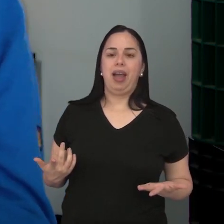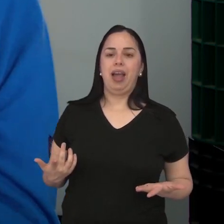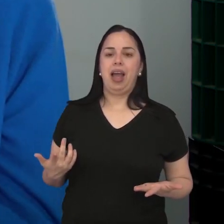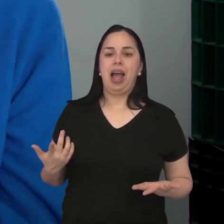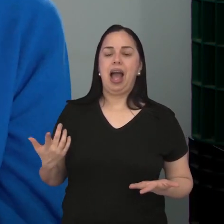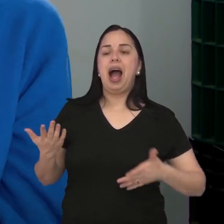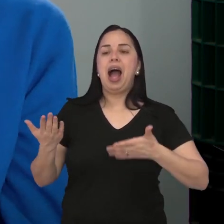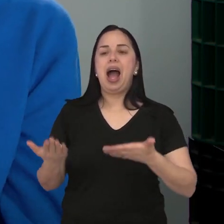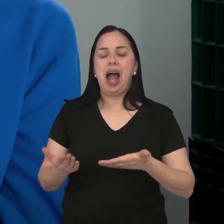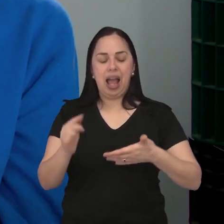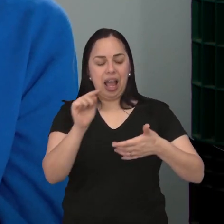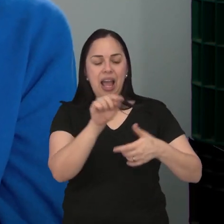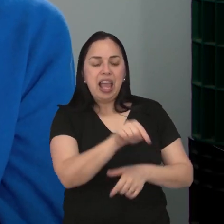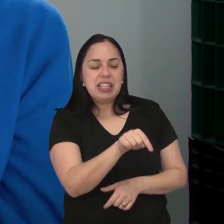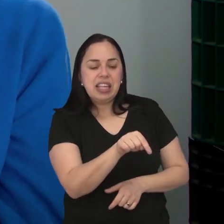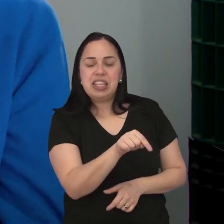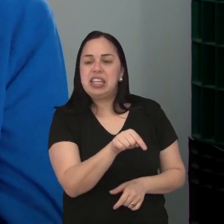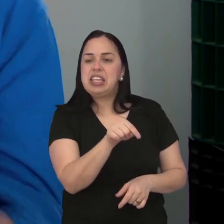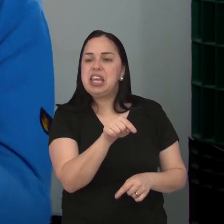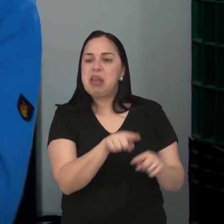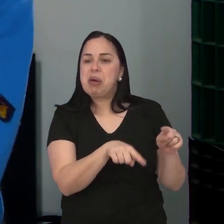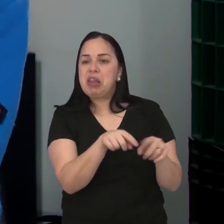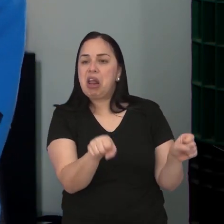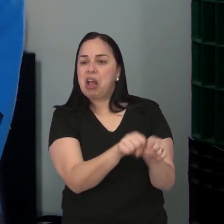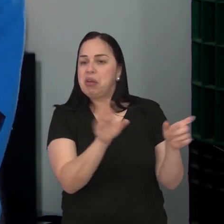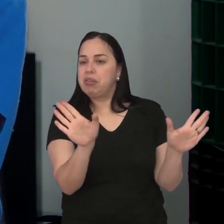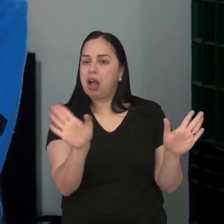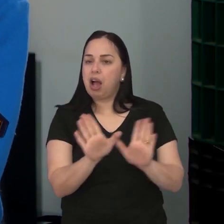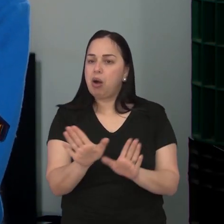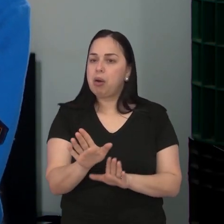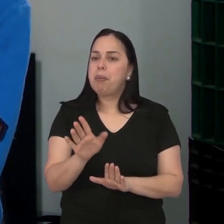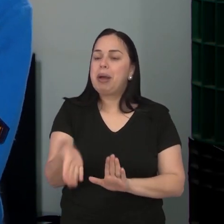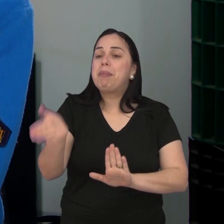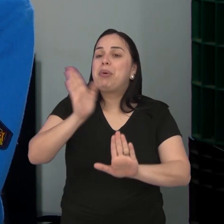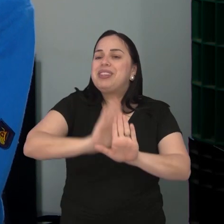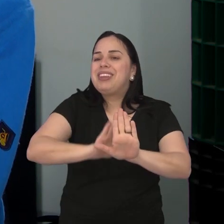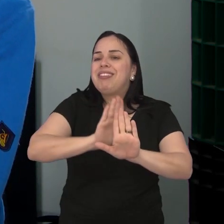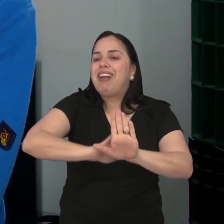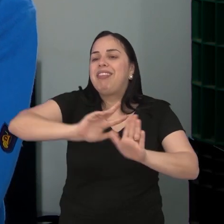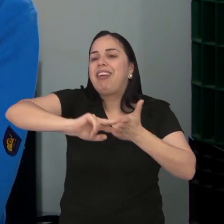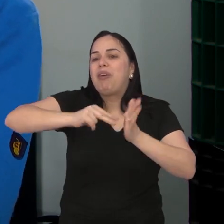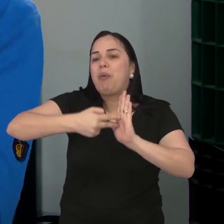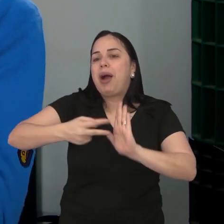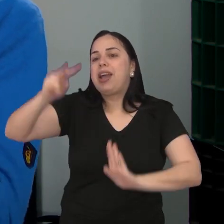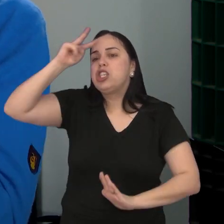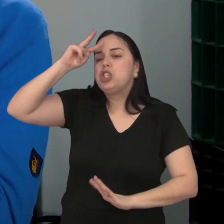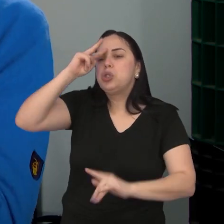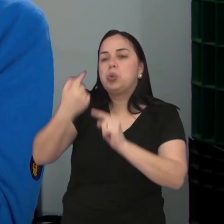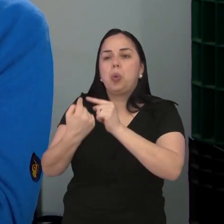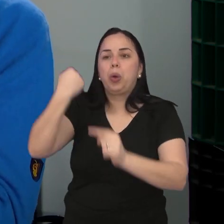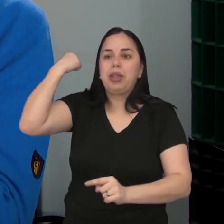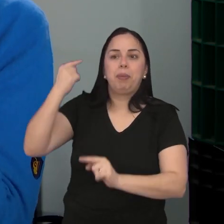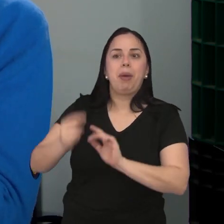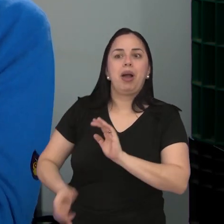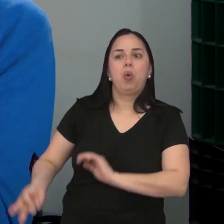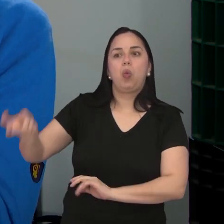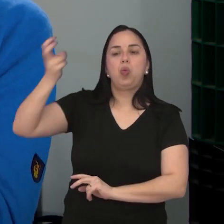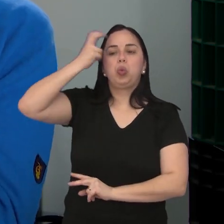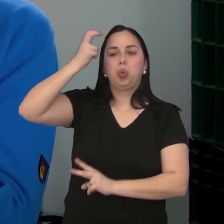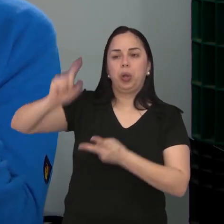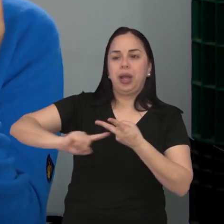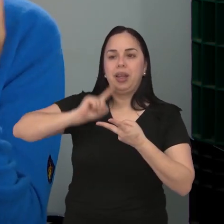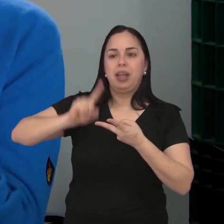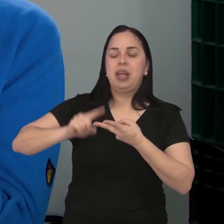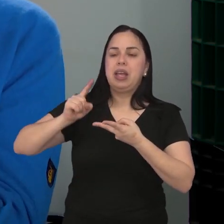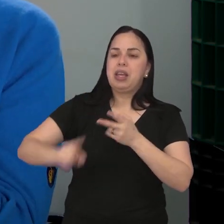partindo para a classificação do caco pelo caco, mas eu estou partindo atrás de um simbolismo que é o registro de uma